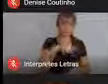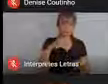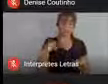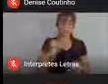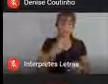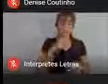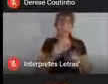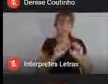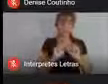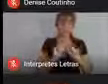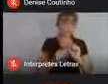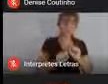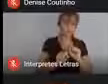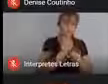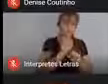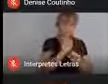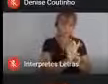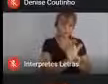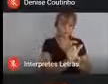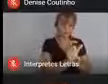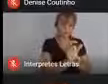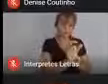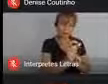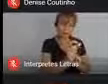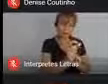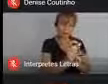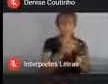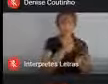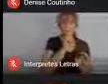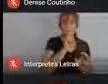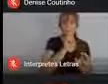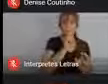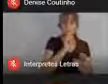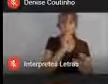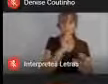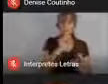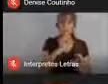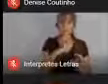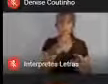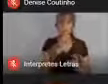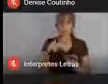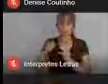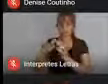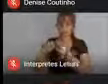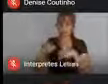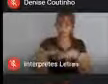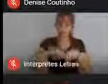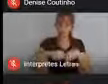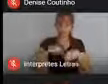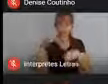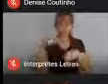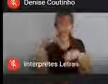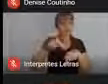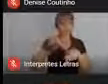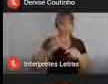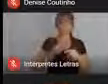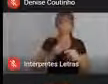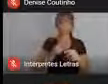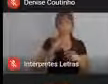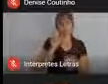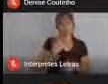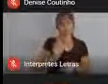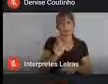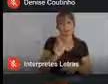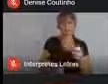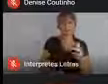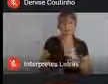as palavras de origem, por exemplo, nesse caso das comunidades quilombolas, as palavras de origem africana. No caso das comunidades